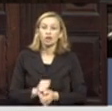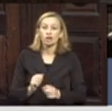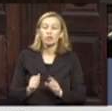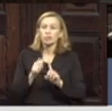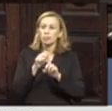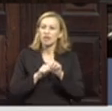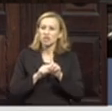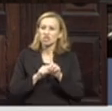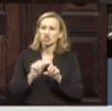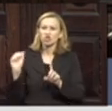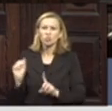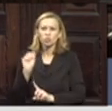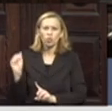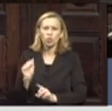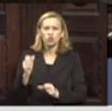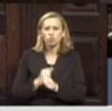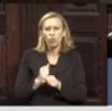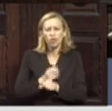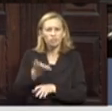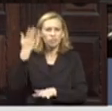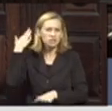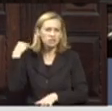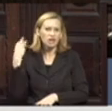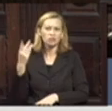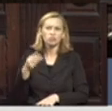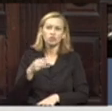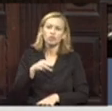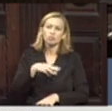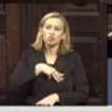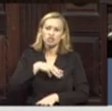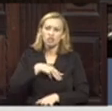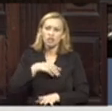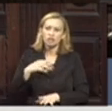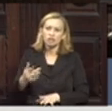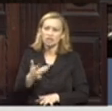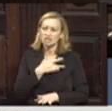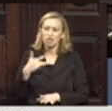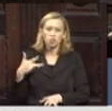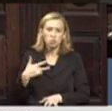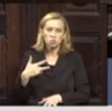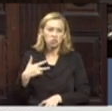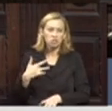muito graves na construção da prevenção da febre amarela.